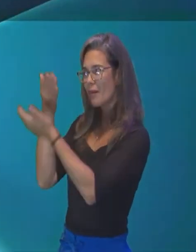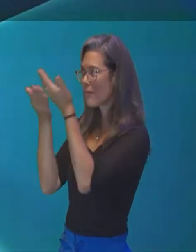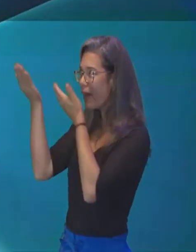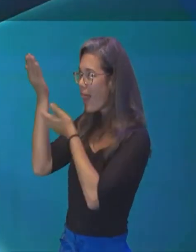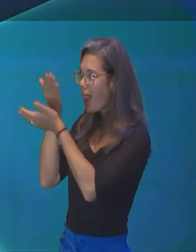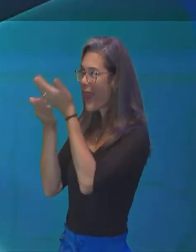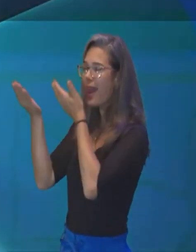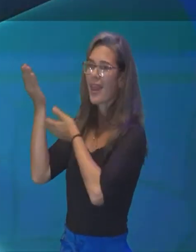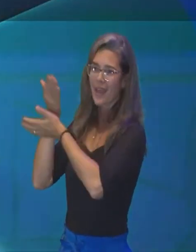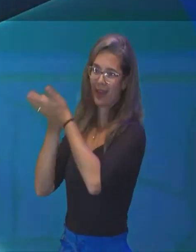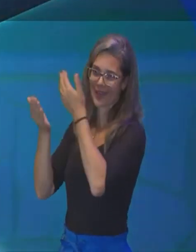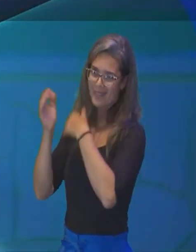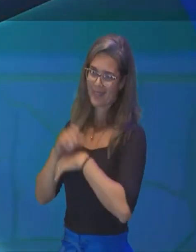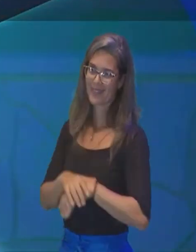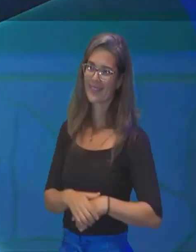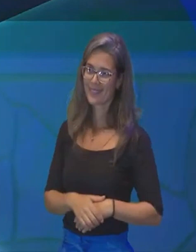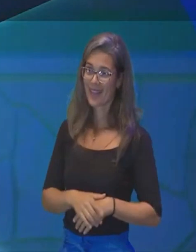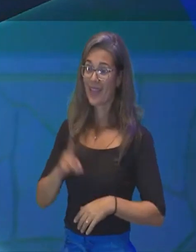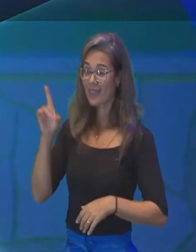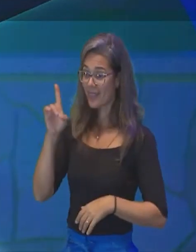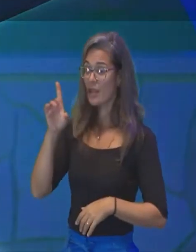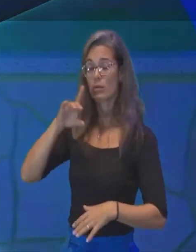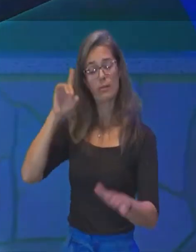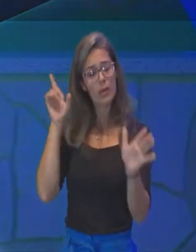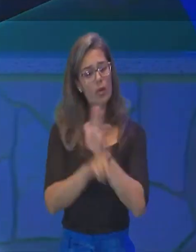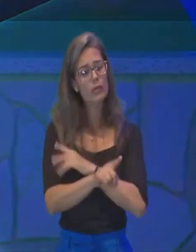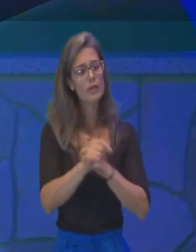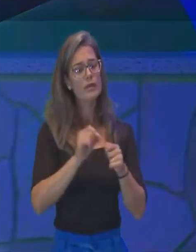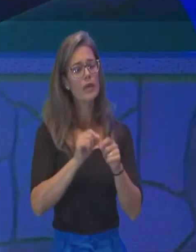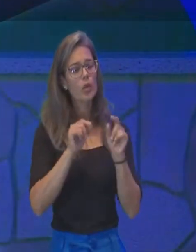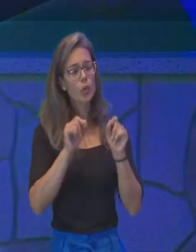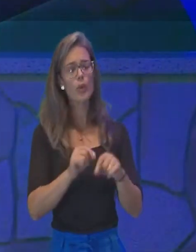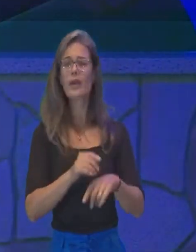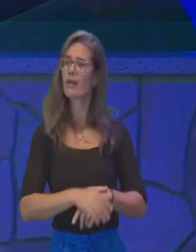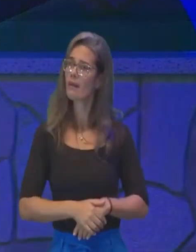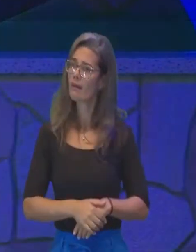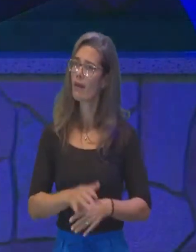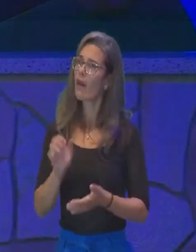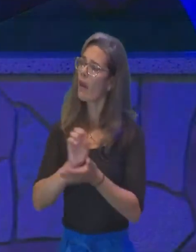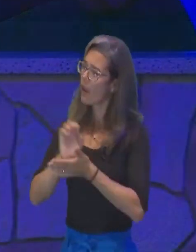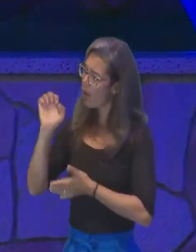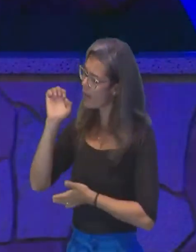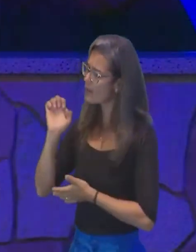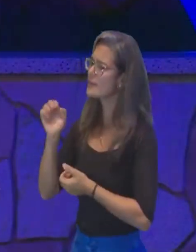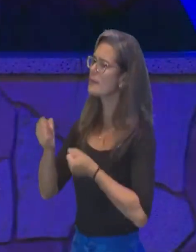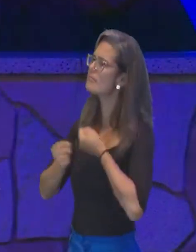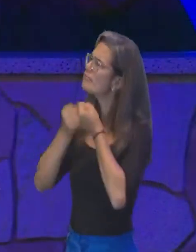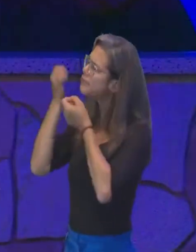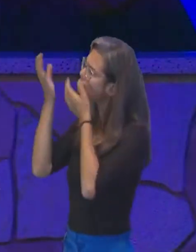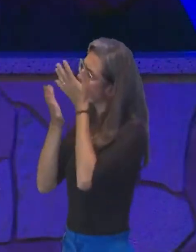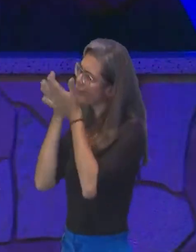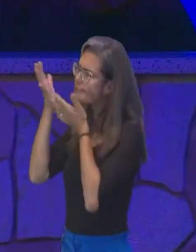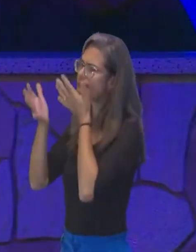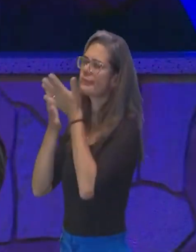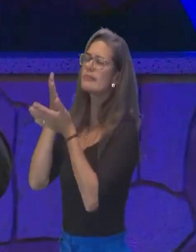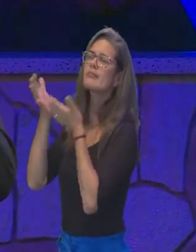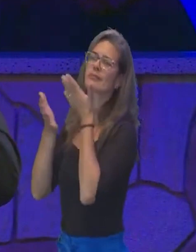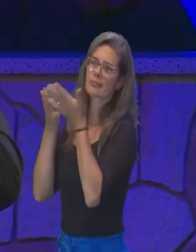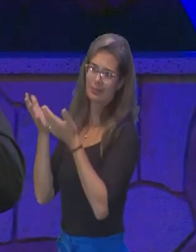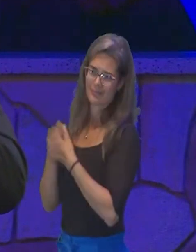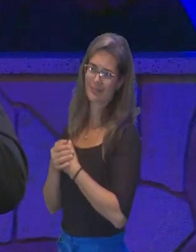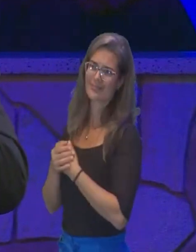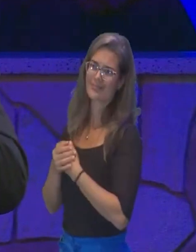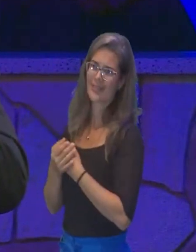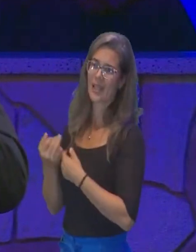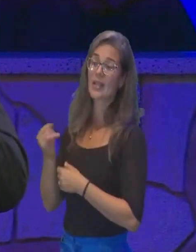o que fazes aqui? A sua resposta: Senhor, eu sou um homem zeloso. Abra o seu coração, rasgue o seu coração diante